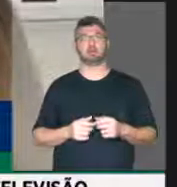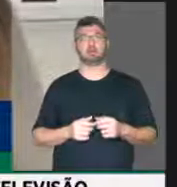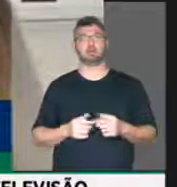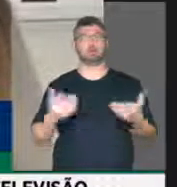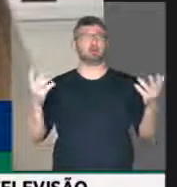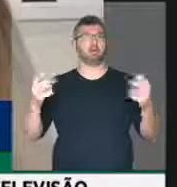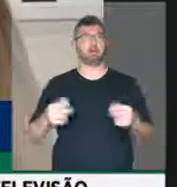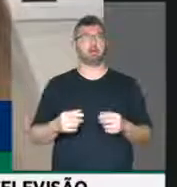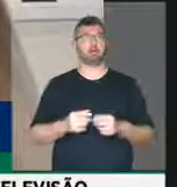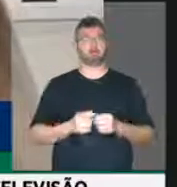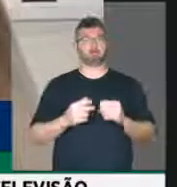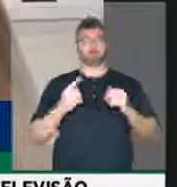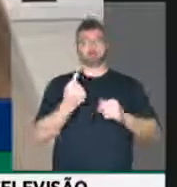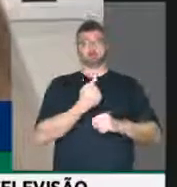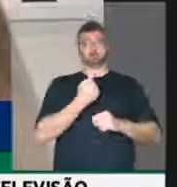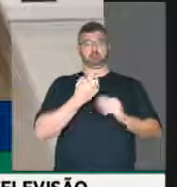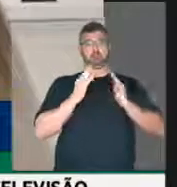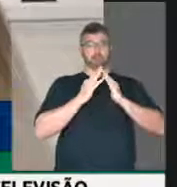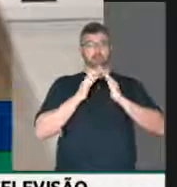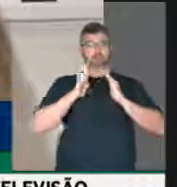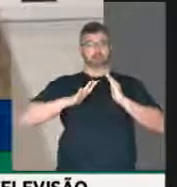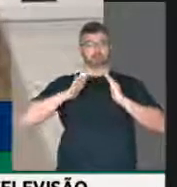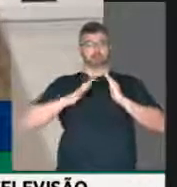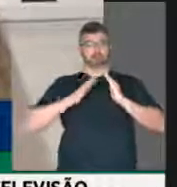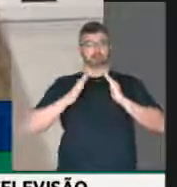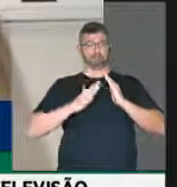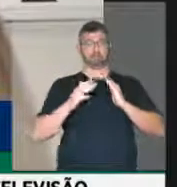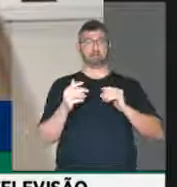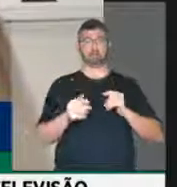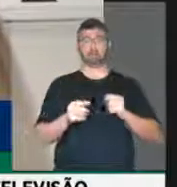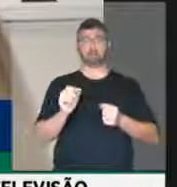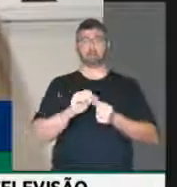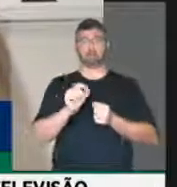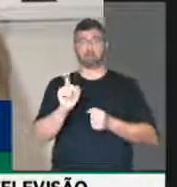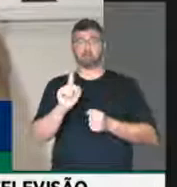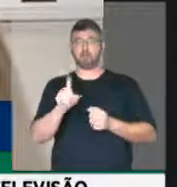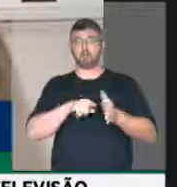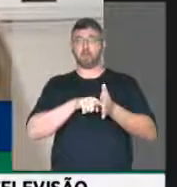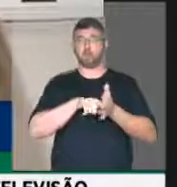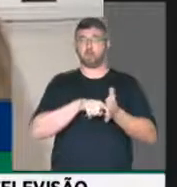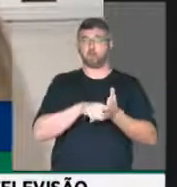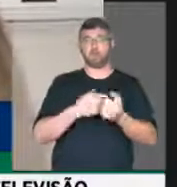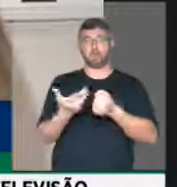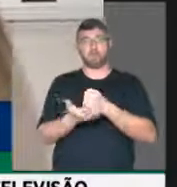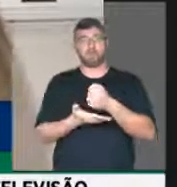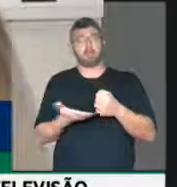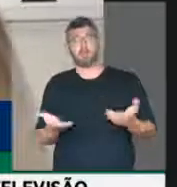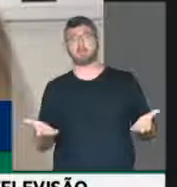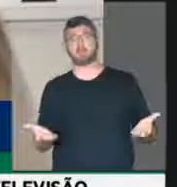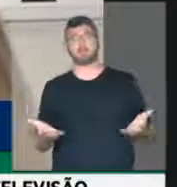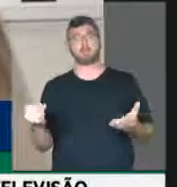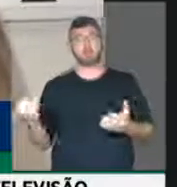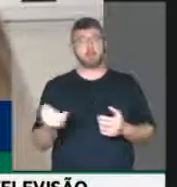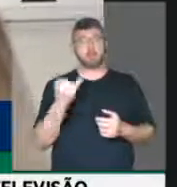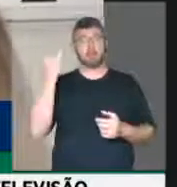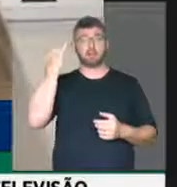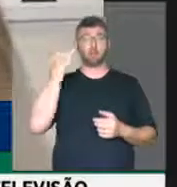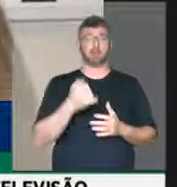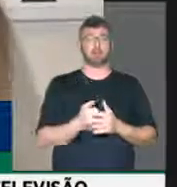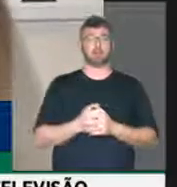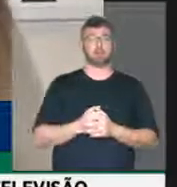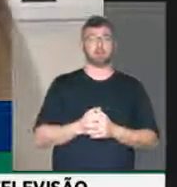se isolando dentro das suas casas e estão deixando de fazer consultas básicas importantes